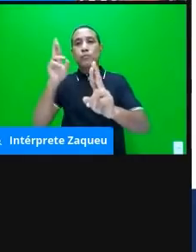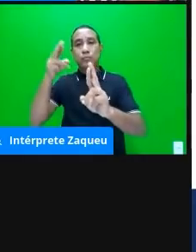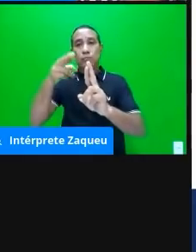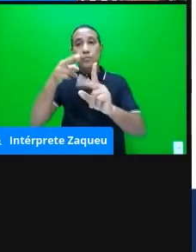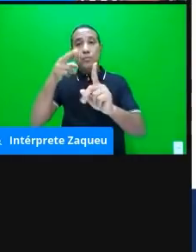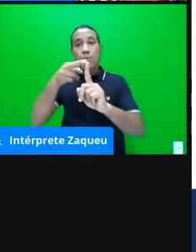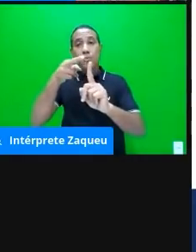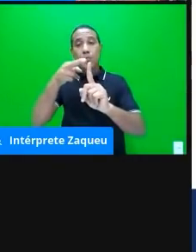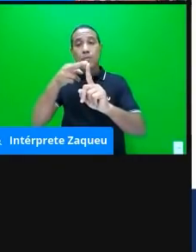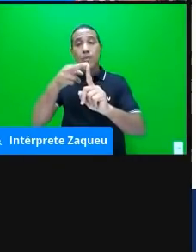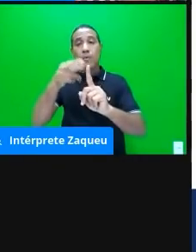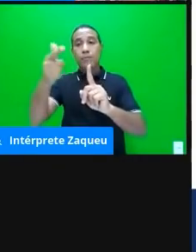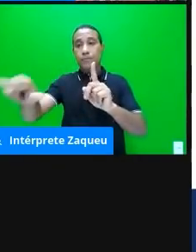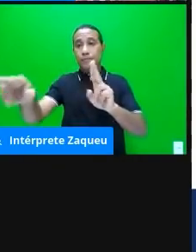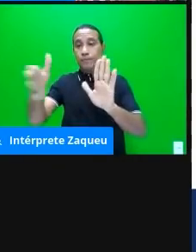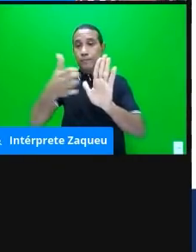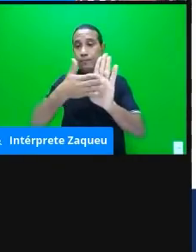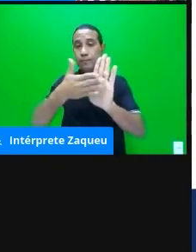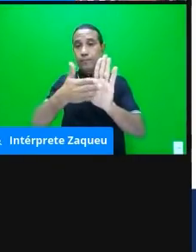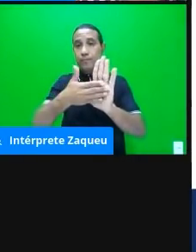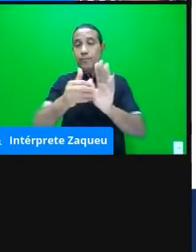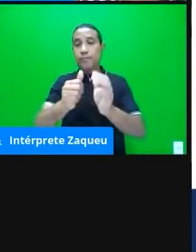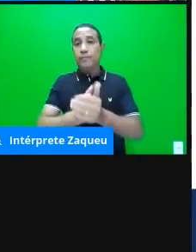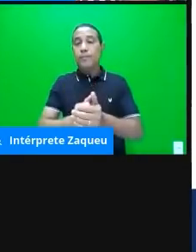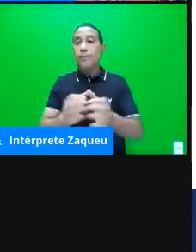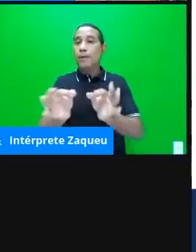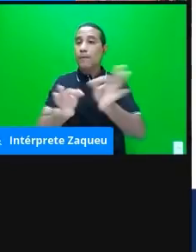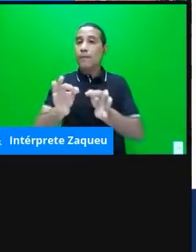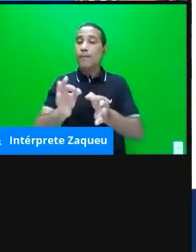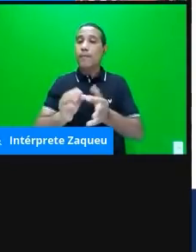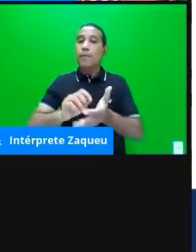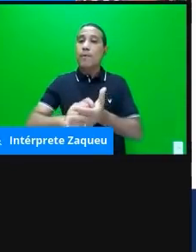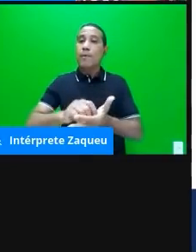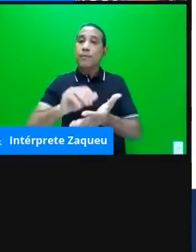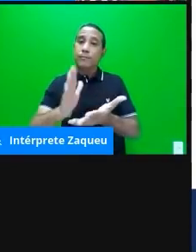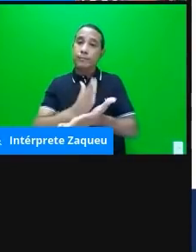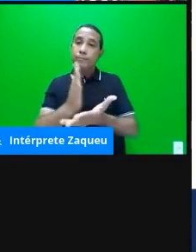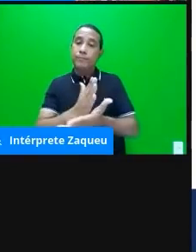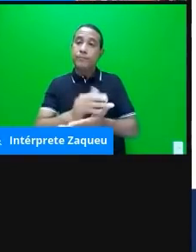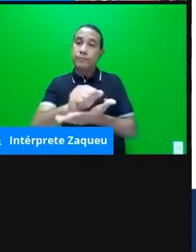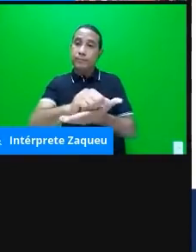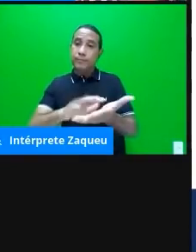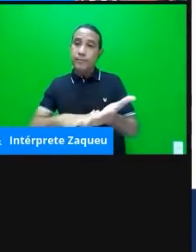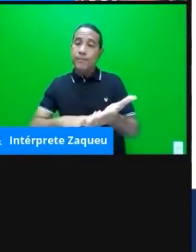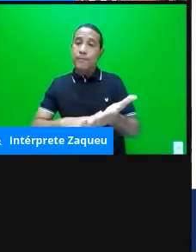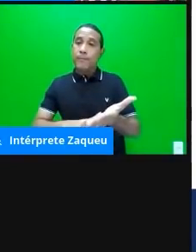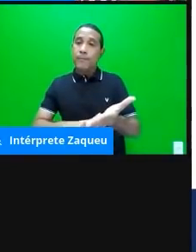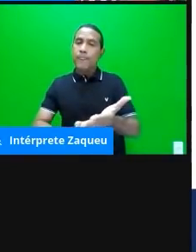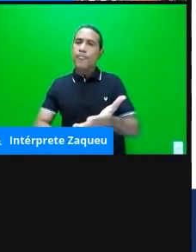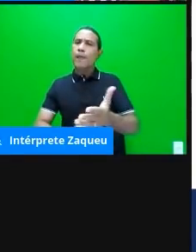Outra proposta, na elaboração dos cadernos de atividades, com intencionalidade para atender